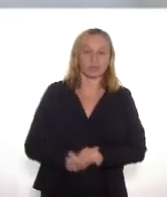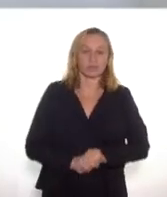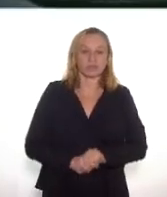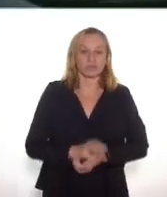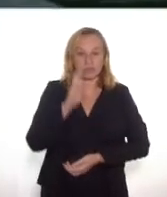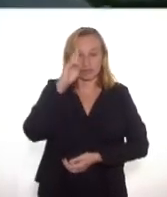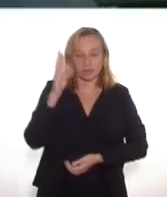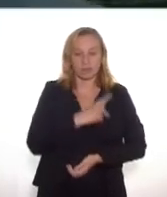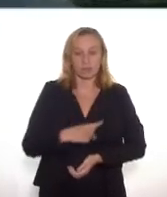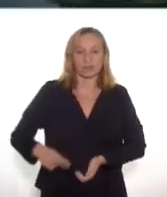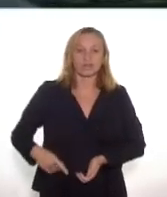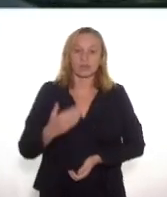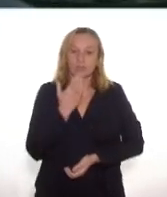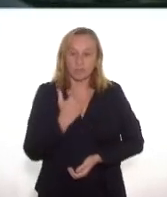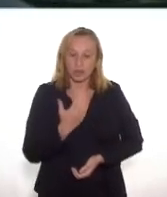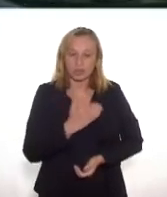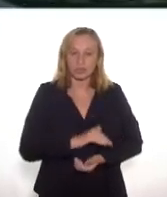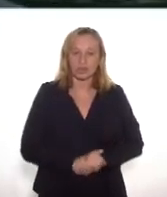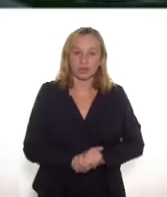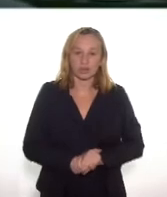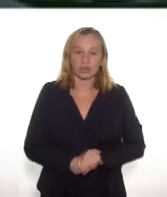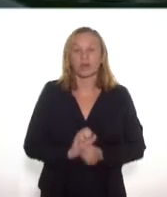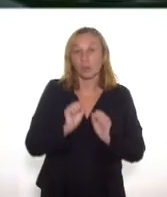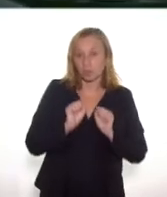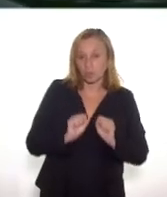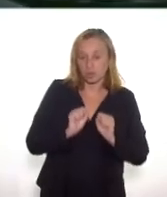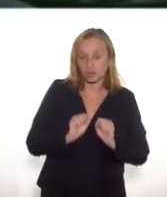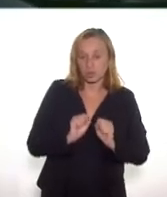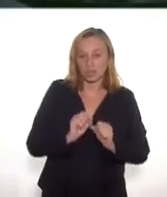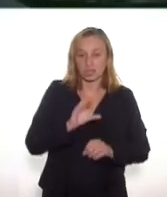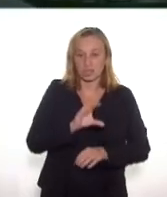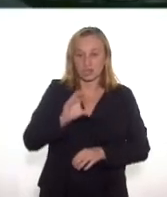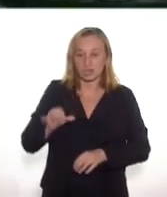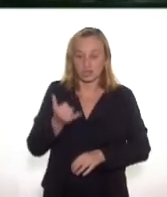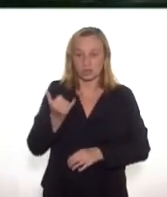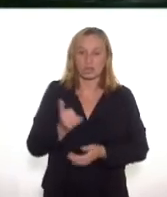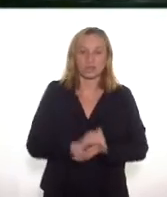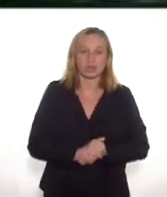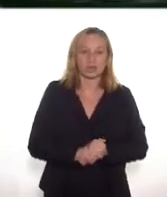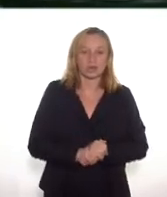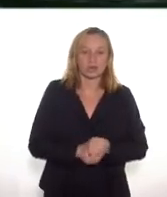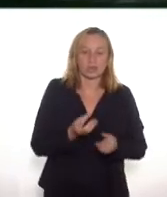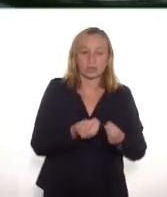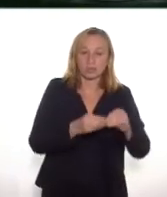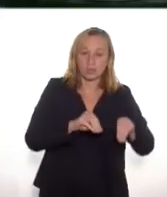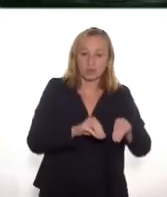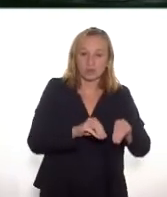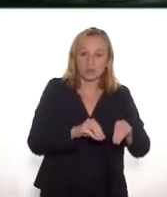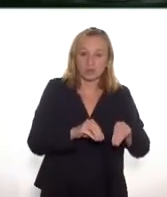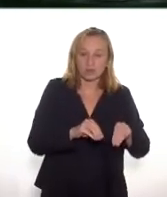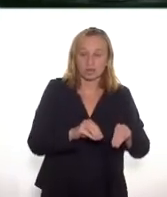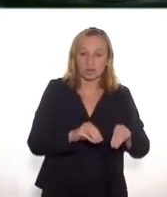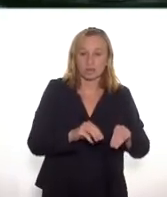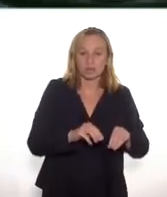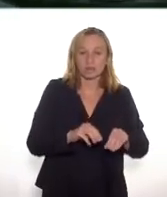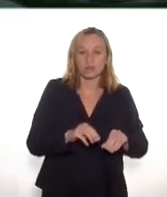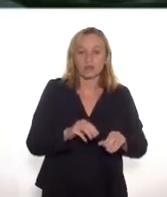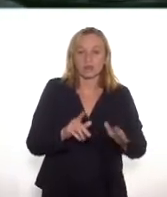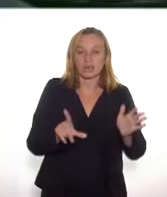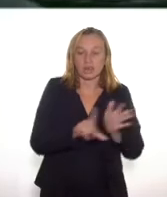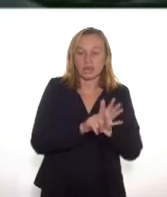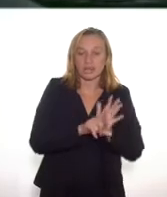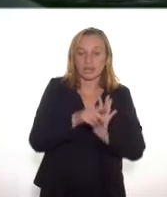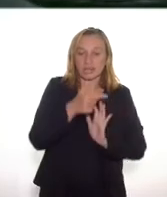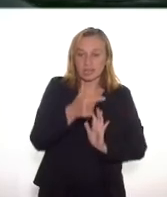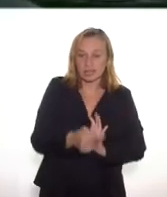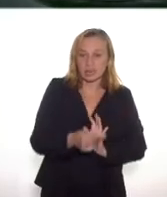Senhor presidente, eu vou pedir a Vossa Excelência que se pudesse remeter a CCJ, porque é um parecer pela prejudicabilidade por conta da Lei 7329